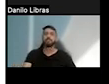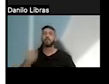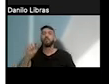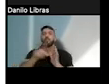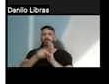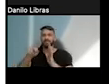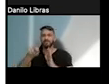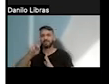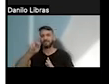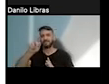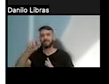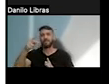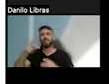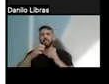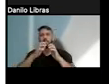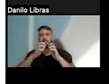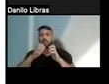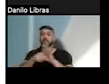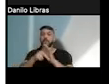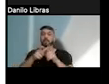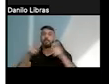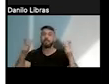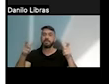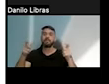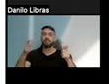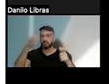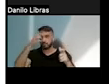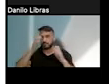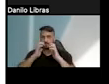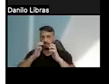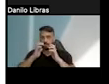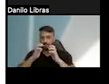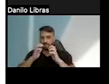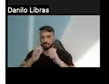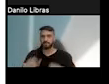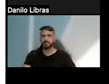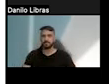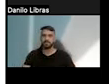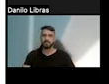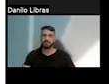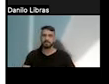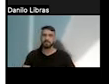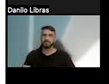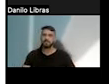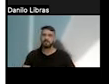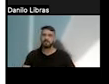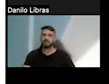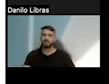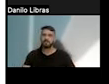expressão gênica. Então, o papel dele ele é muito amplo no cérebro. Então, eu acho que eu atribuiria, e eu acredito ser realmente